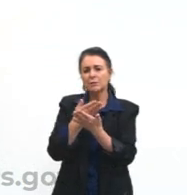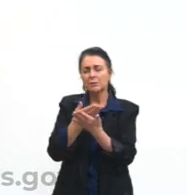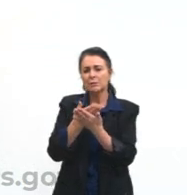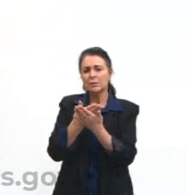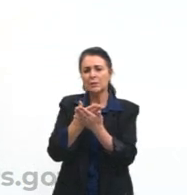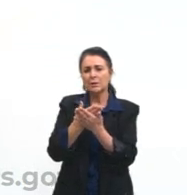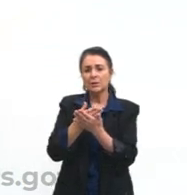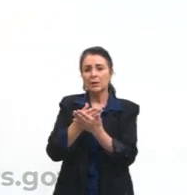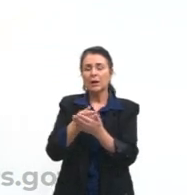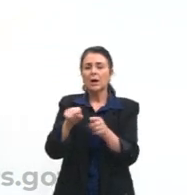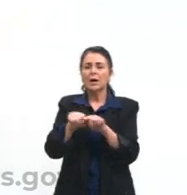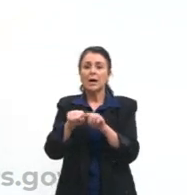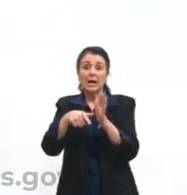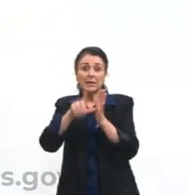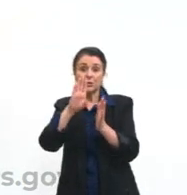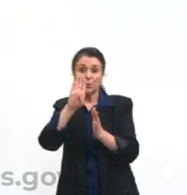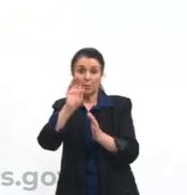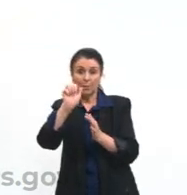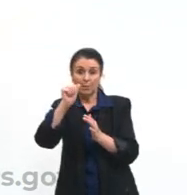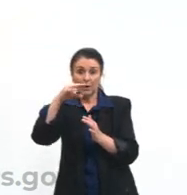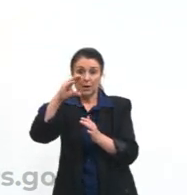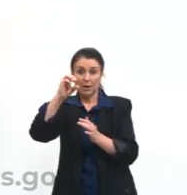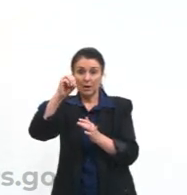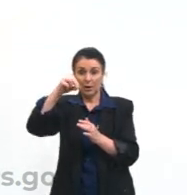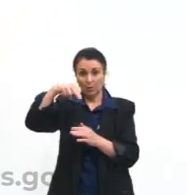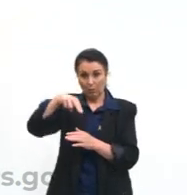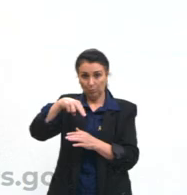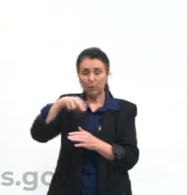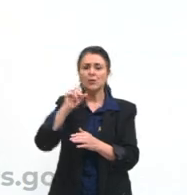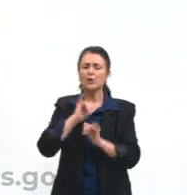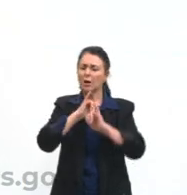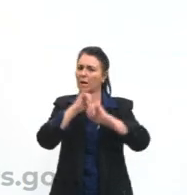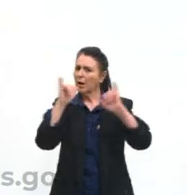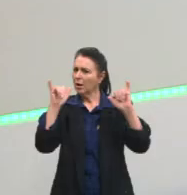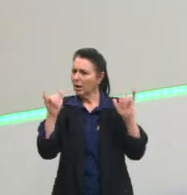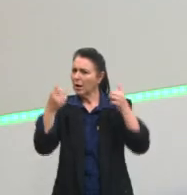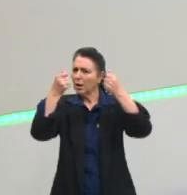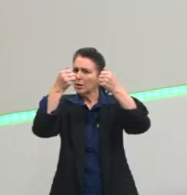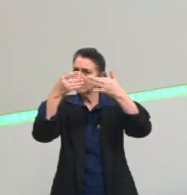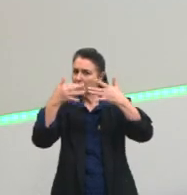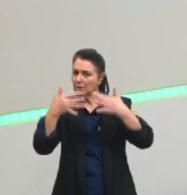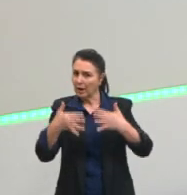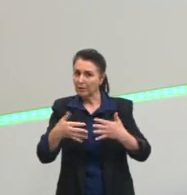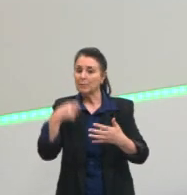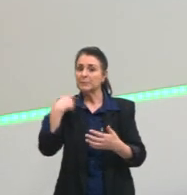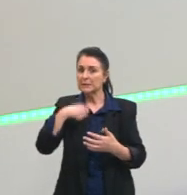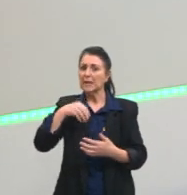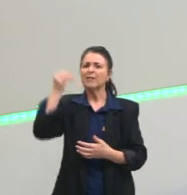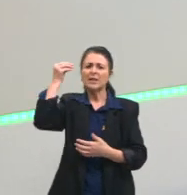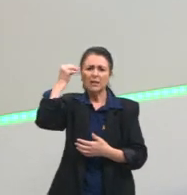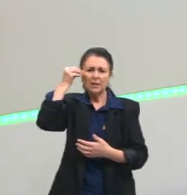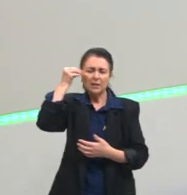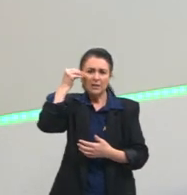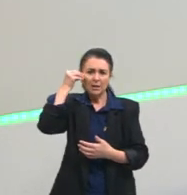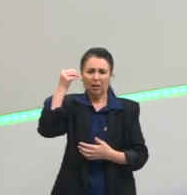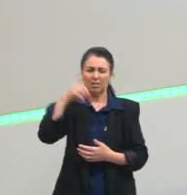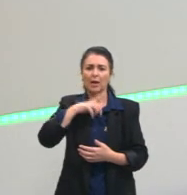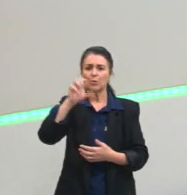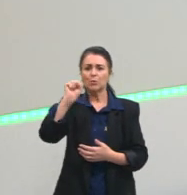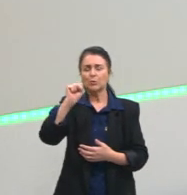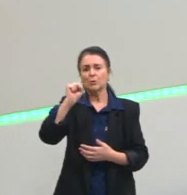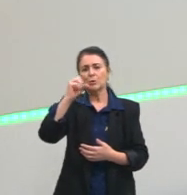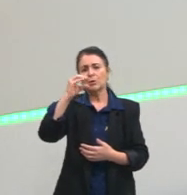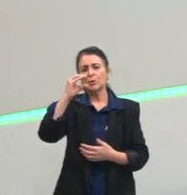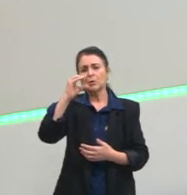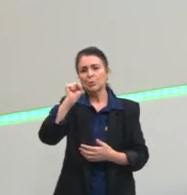ciência o Francis Bacon trouxe lá ele só vale agora experimento essa história cirurgia SMU aí ela pode desistir mas ela